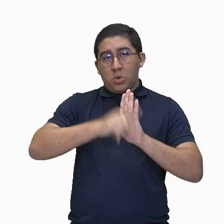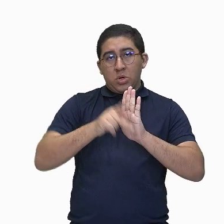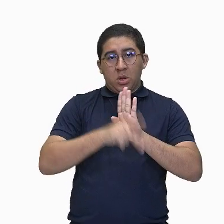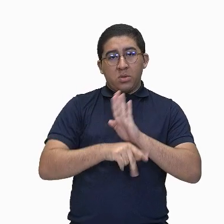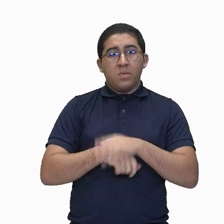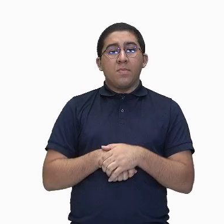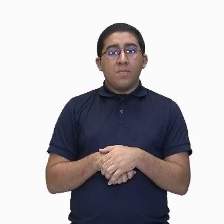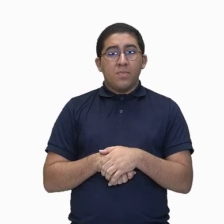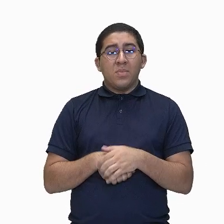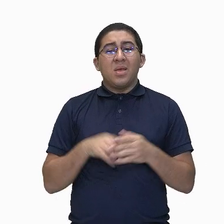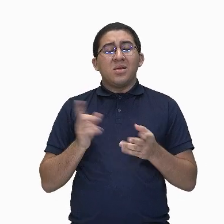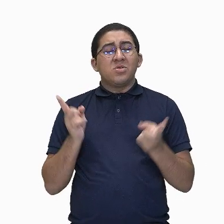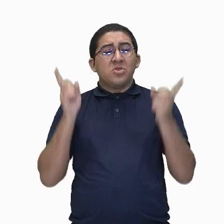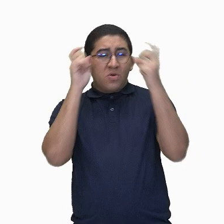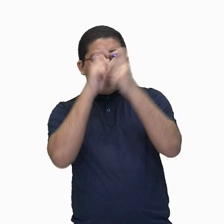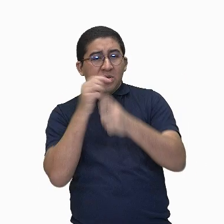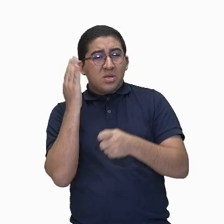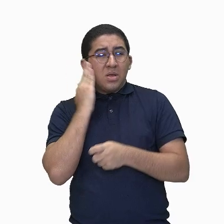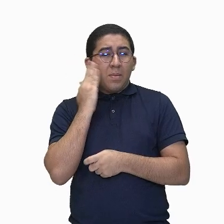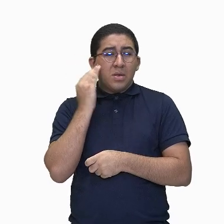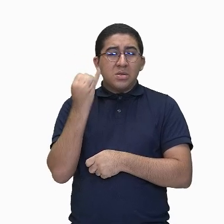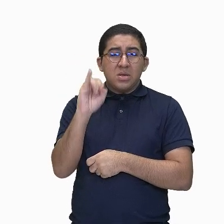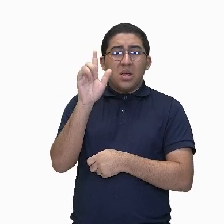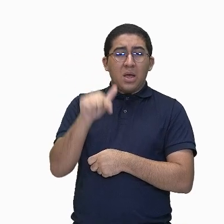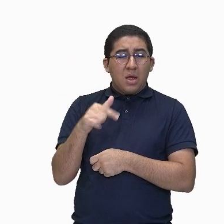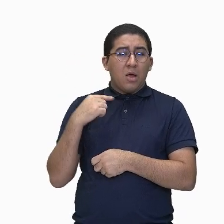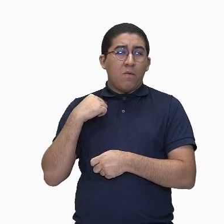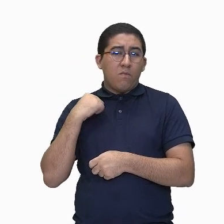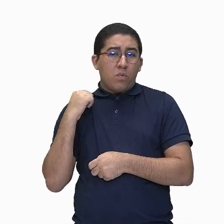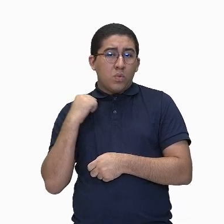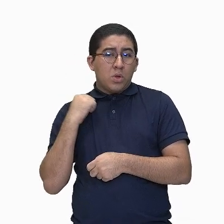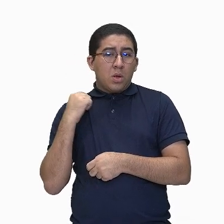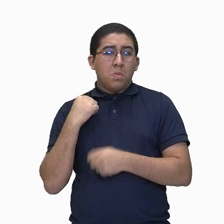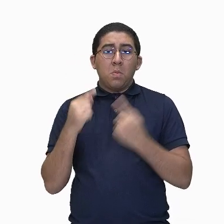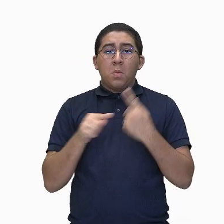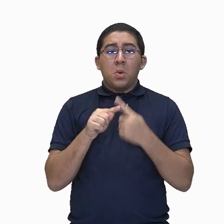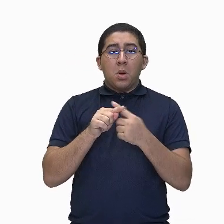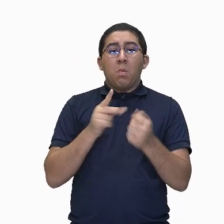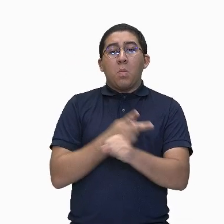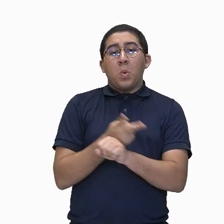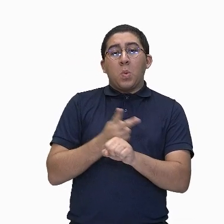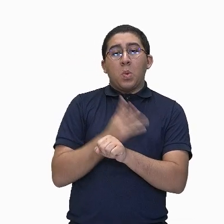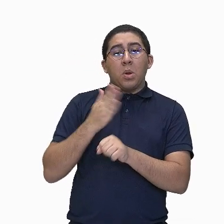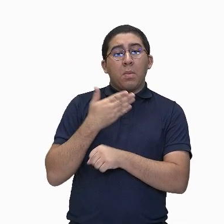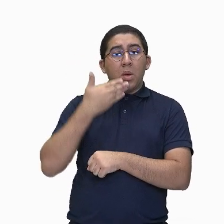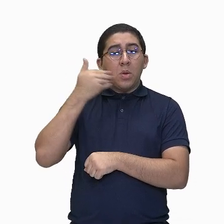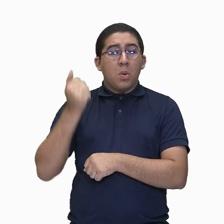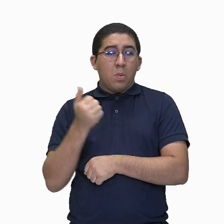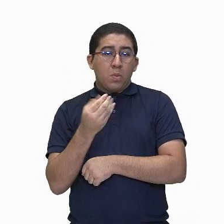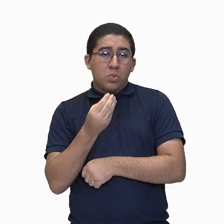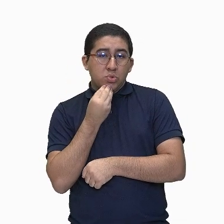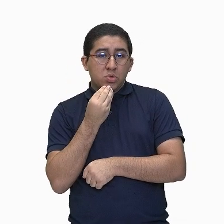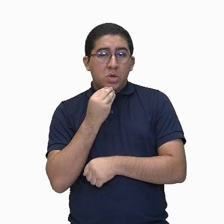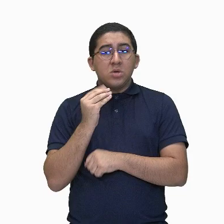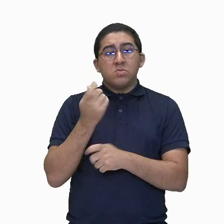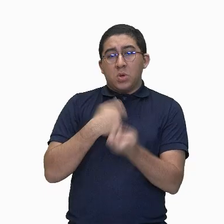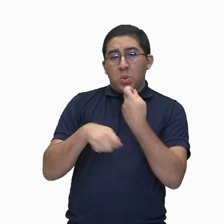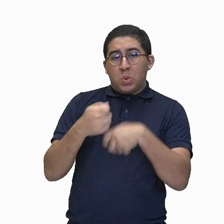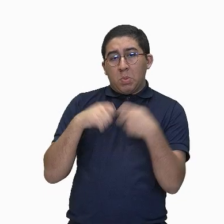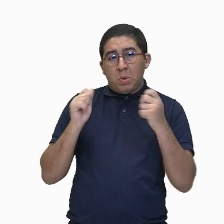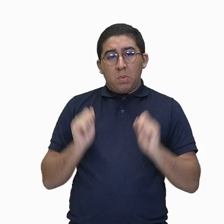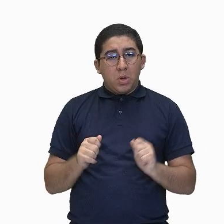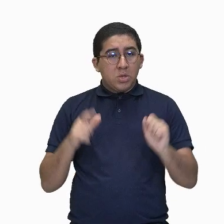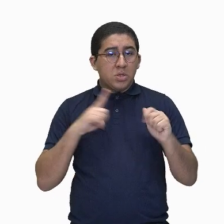se o deslocamento é puramente voluntário, pois a busca de melhores oportunidades econômicas pode estar ligada